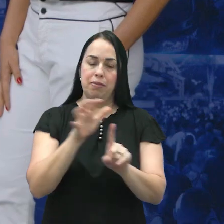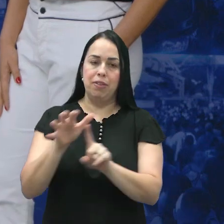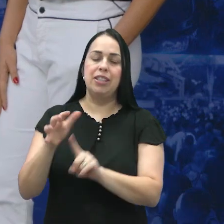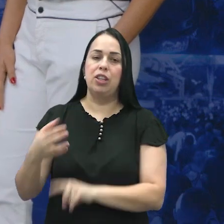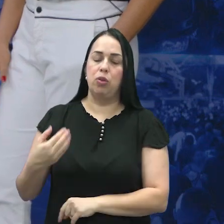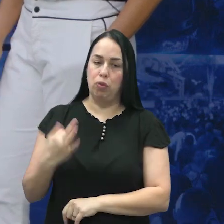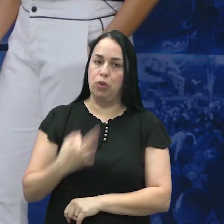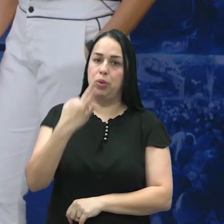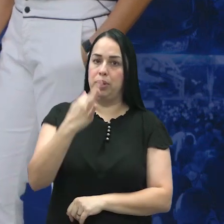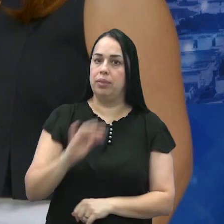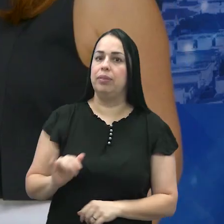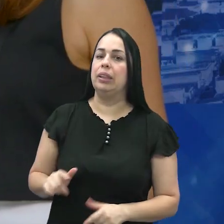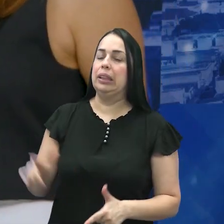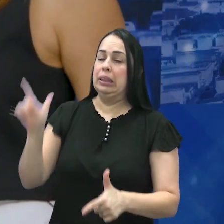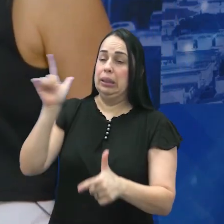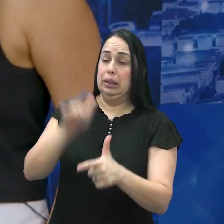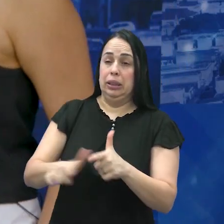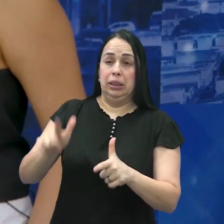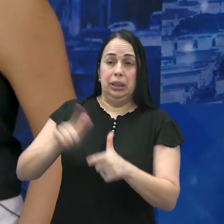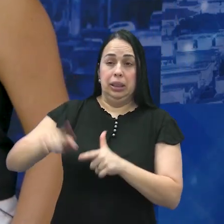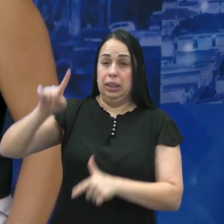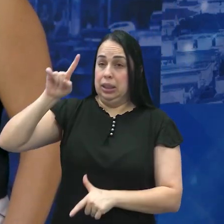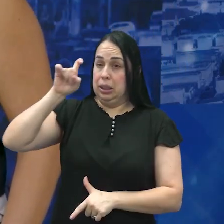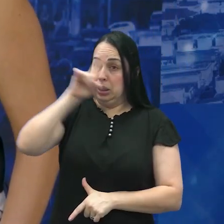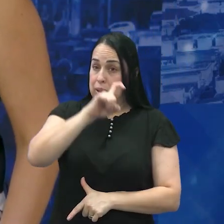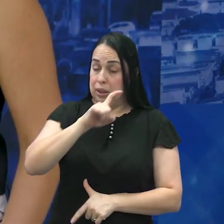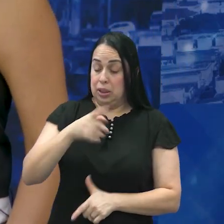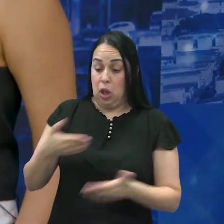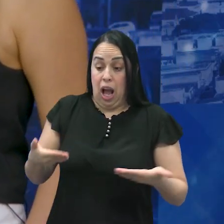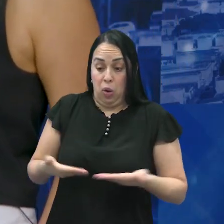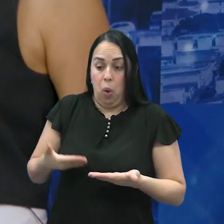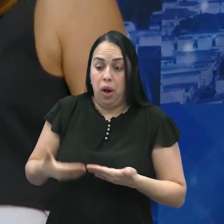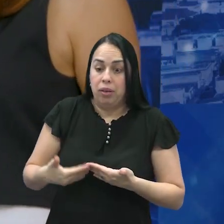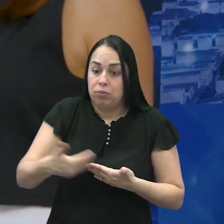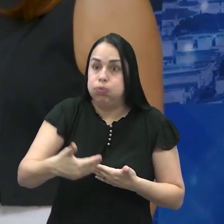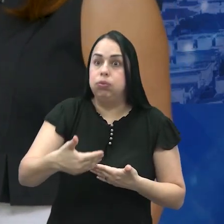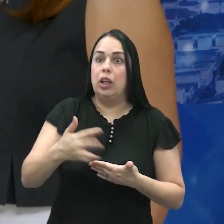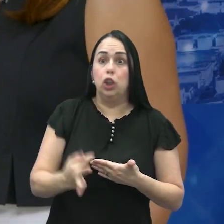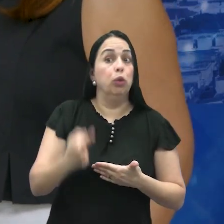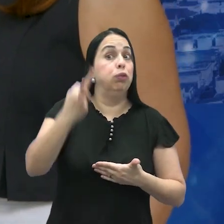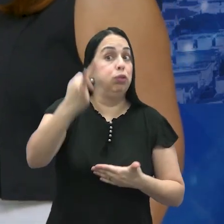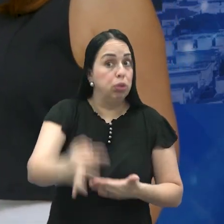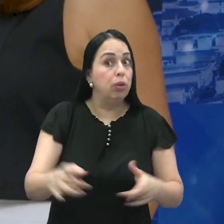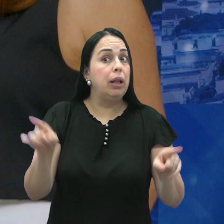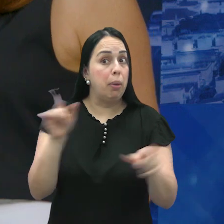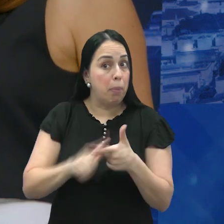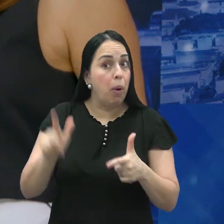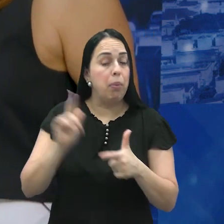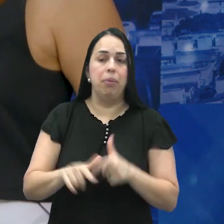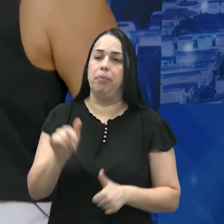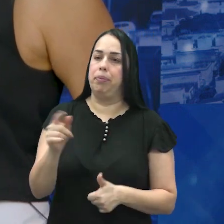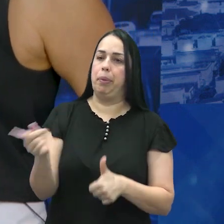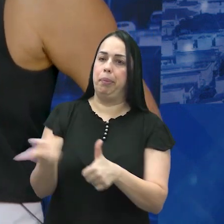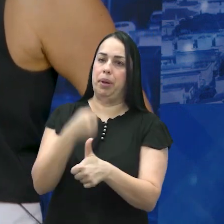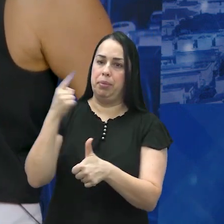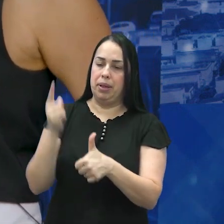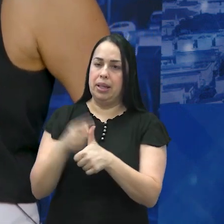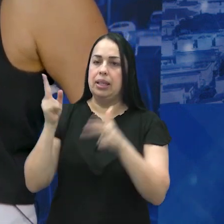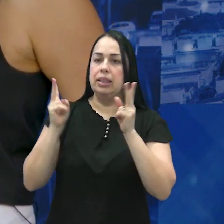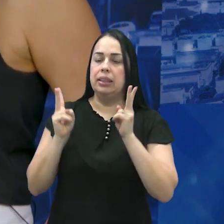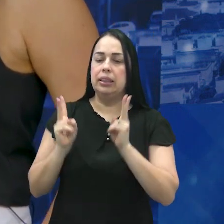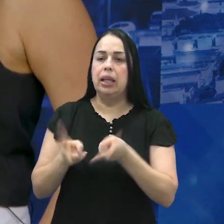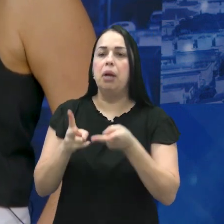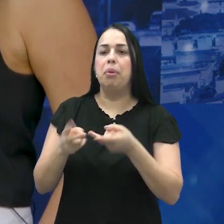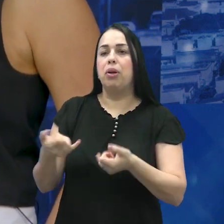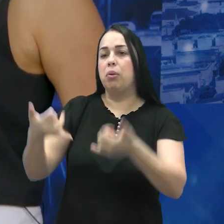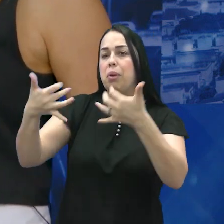futuro. Nós temos um problema enorme de curto, médio e longo prazo nesse caso, Paulo. O primeiro, sempre quando a gente